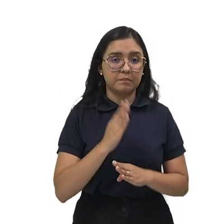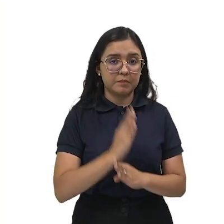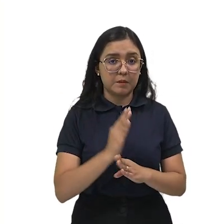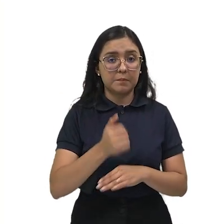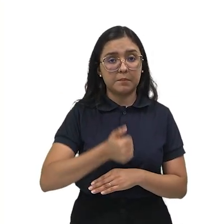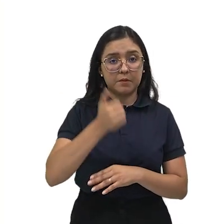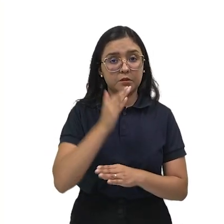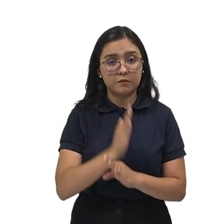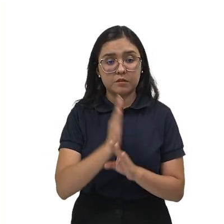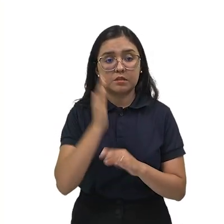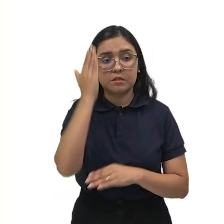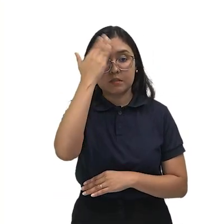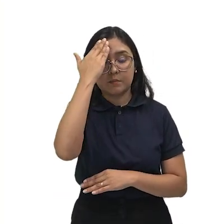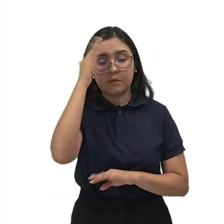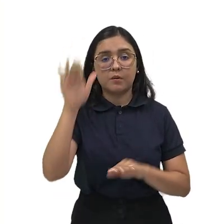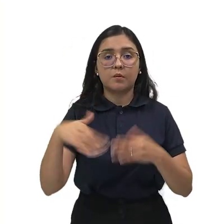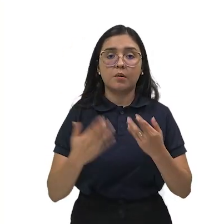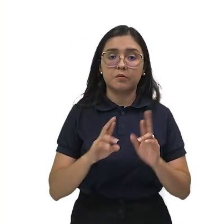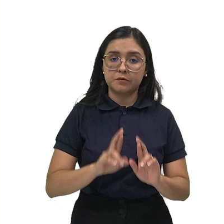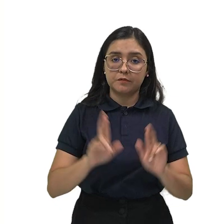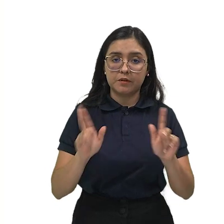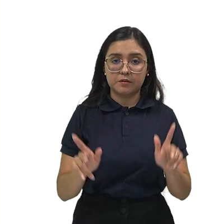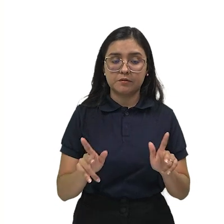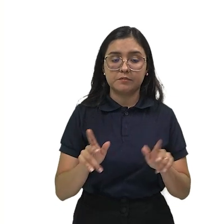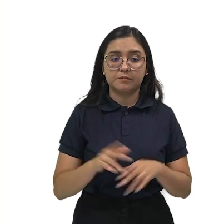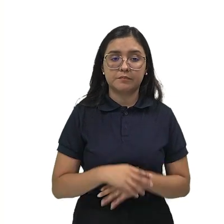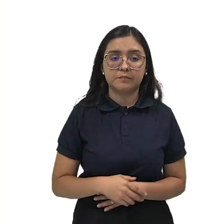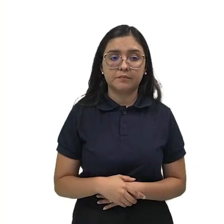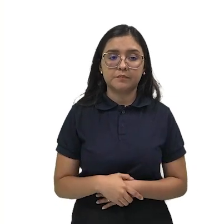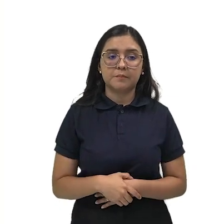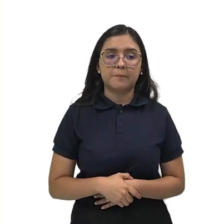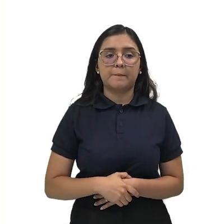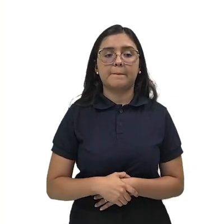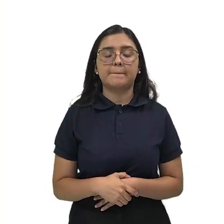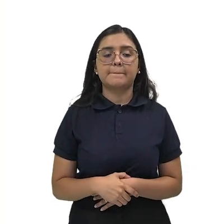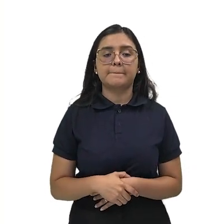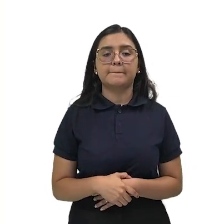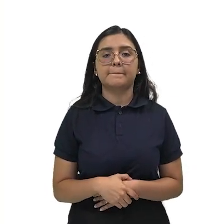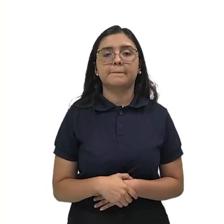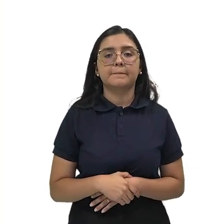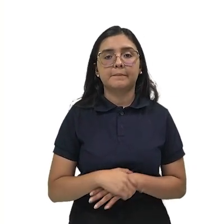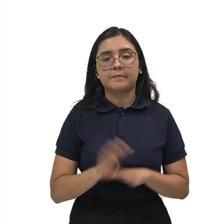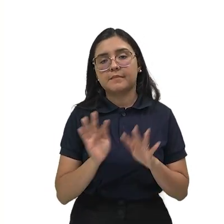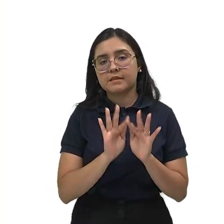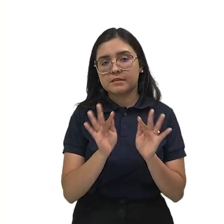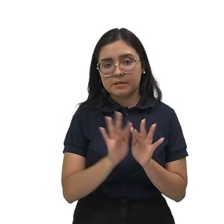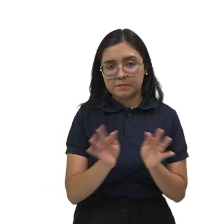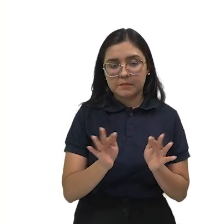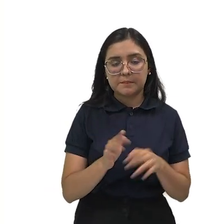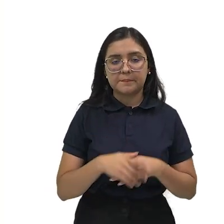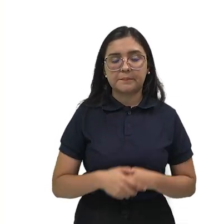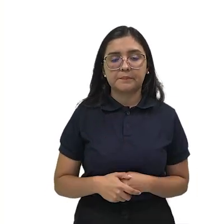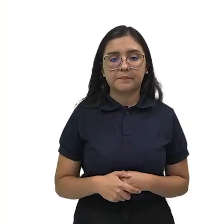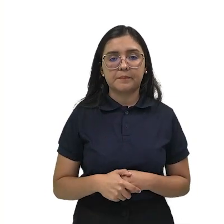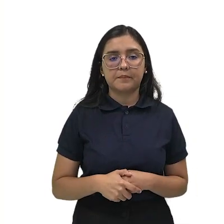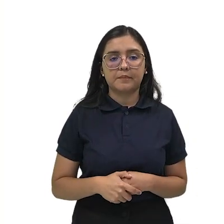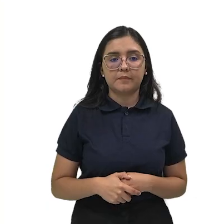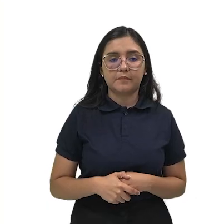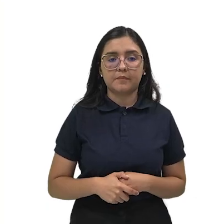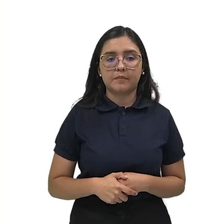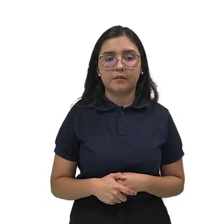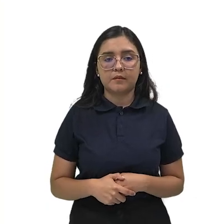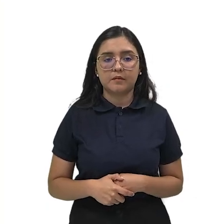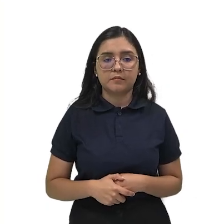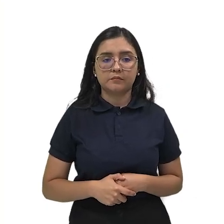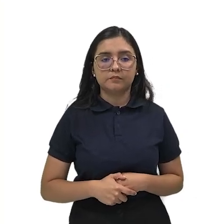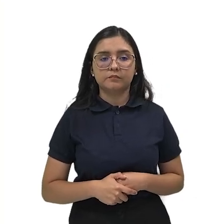identificar isso, eu tenho que saber a diferença entre uma e outra. A dízima periódica simples, ela não